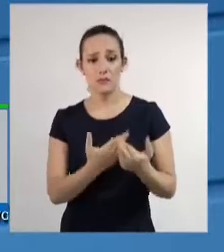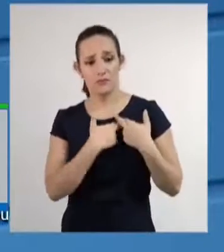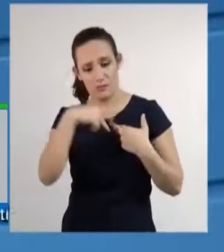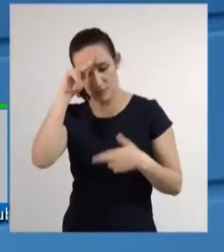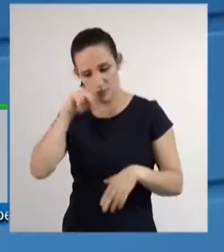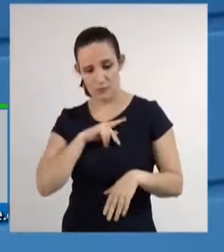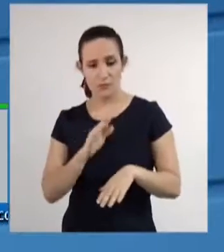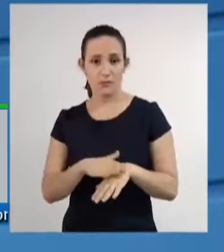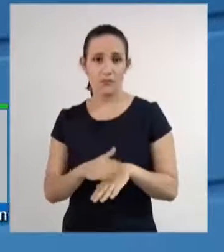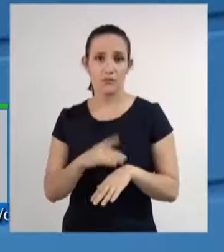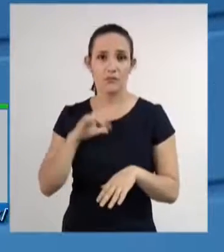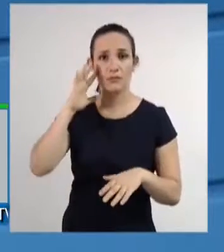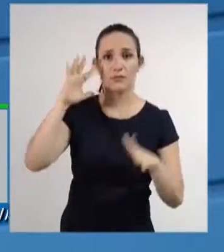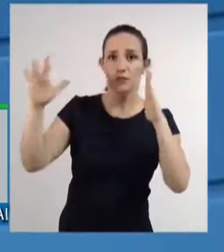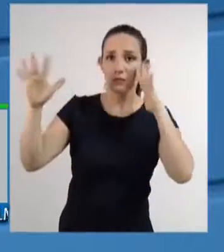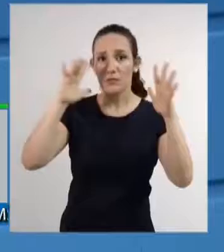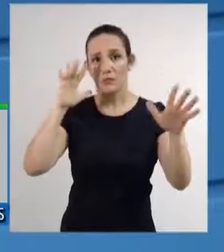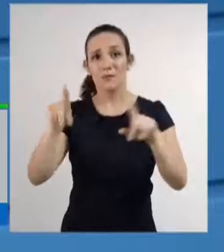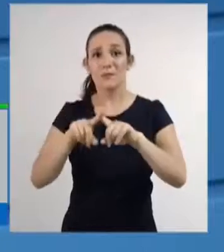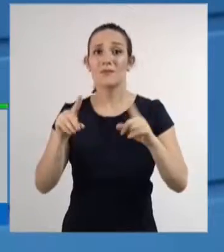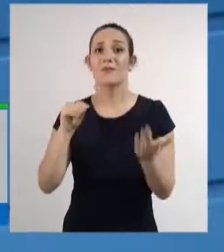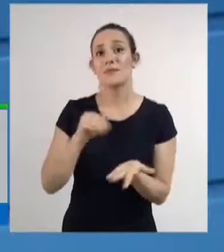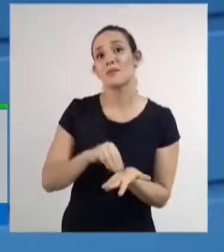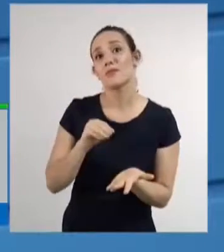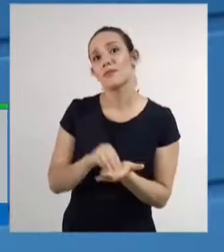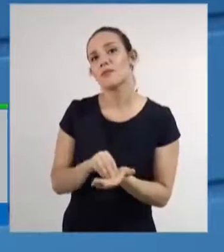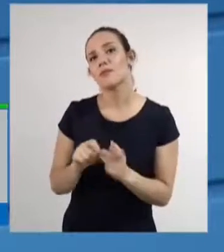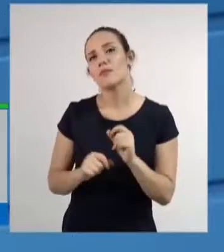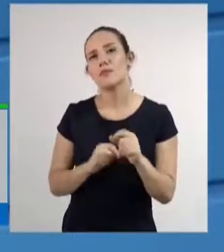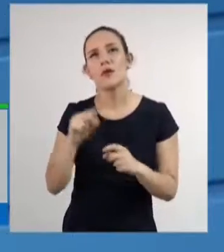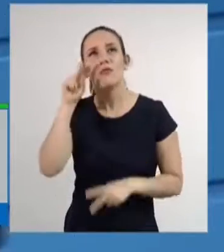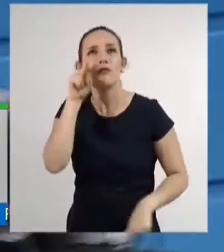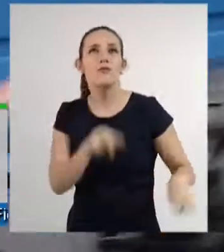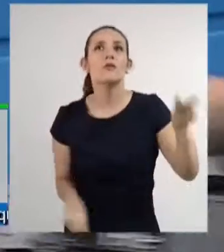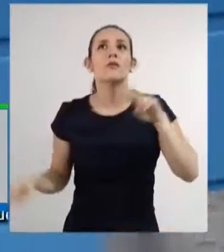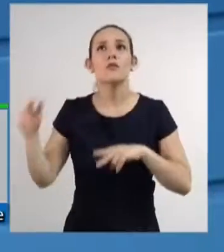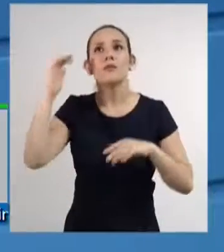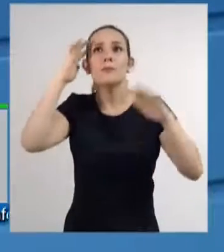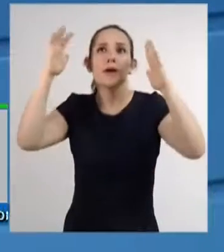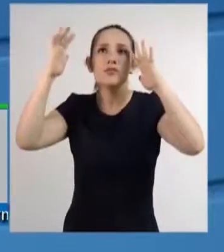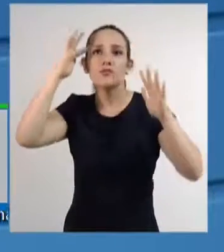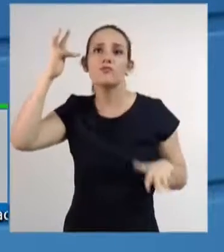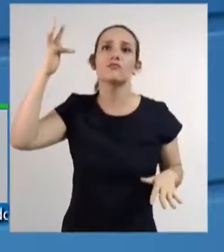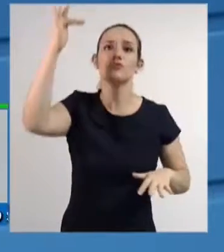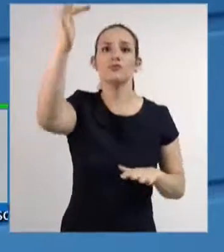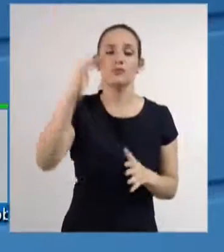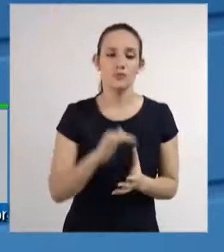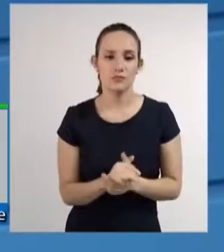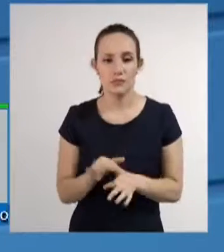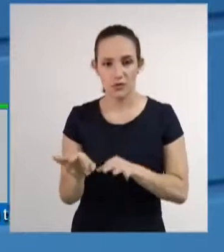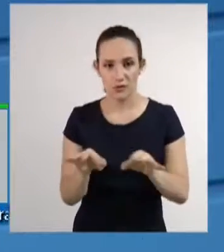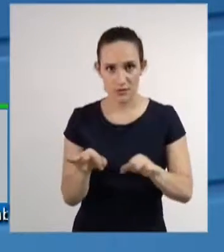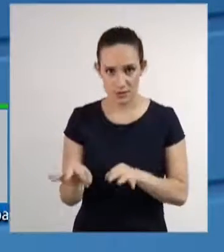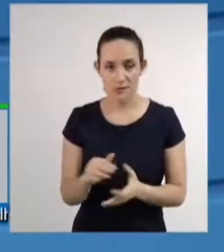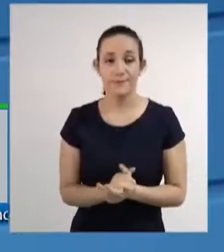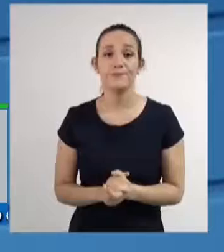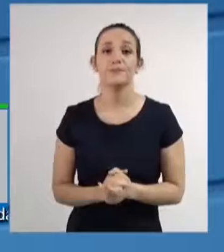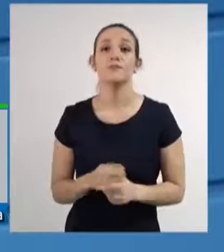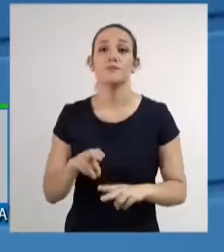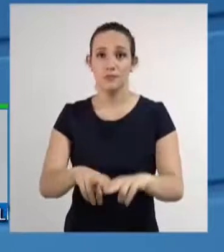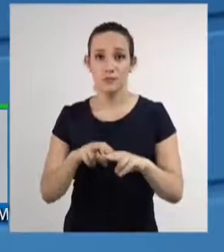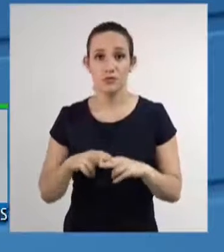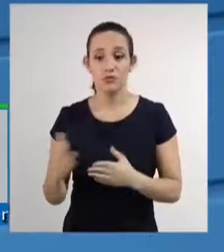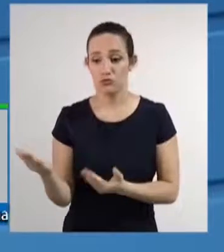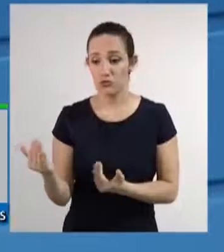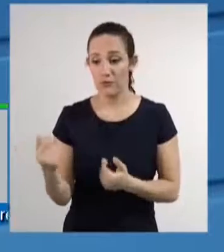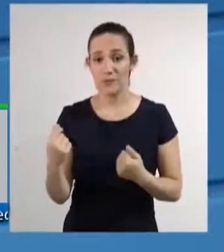história, têm sonhos, mas faltam-lhes perspectivas de futuro. A plena realização do jovem